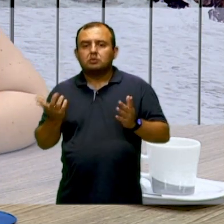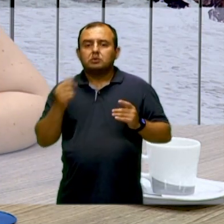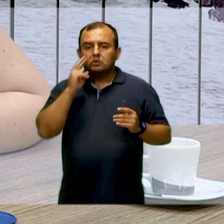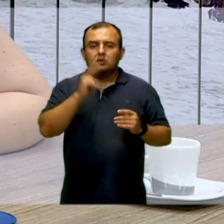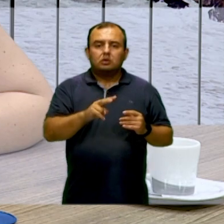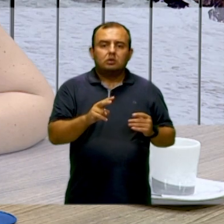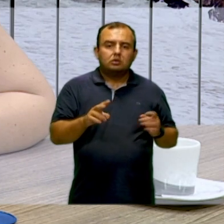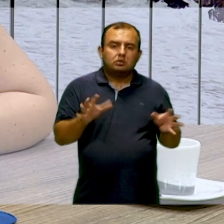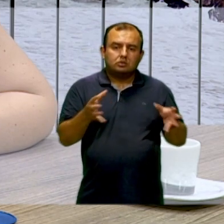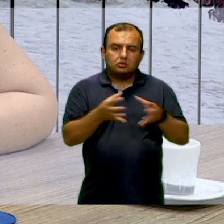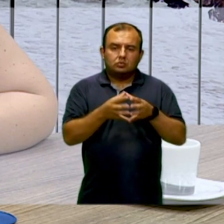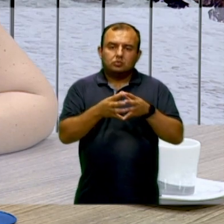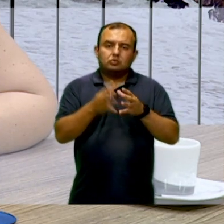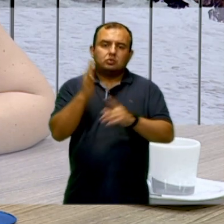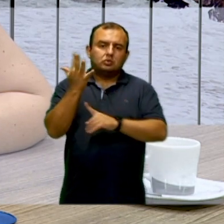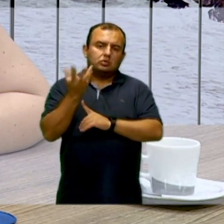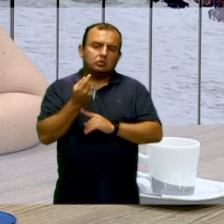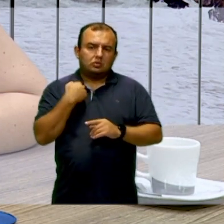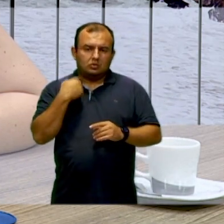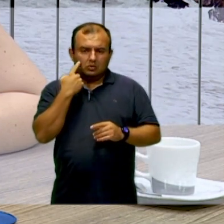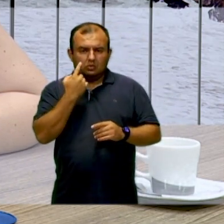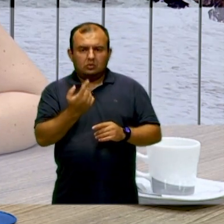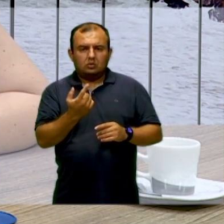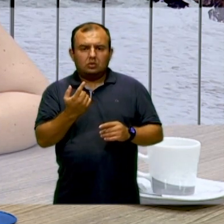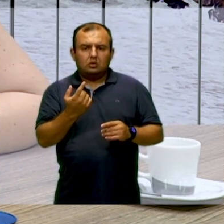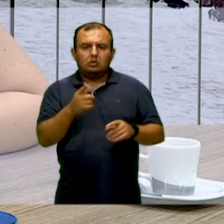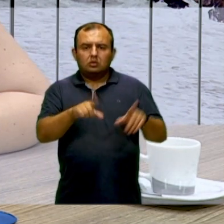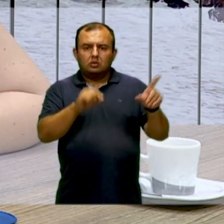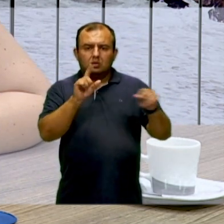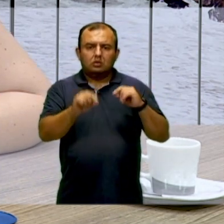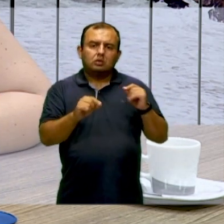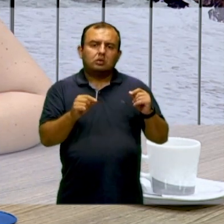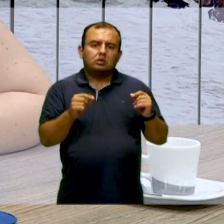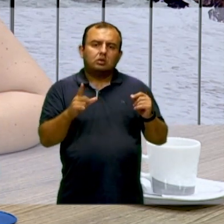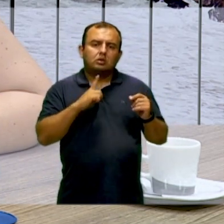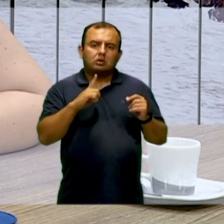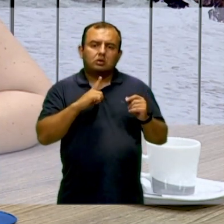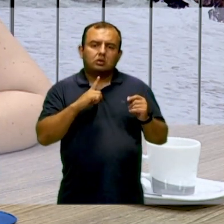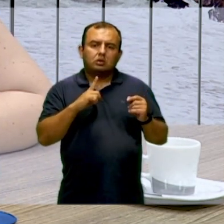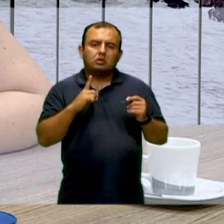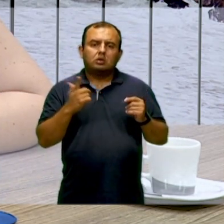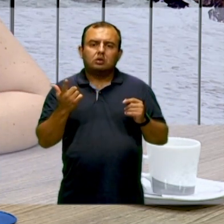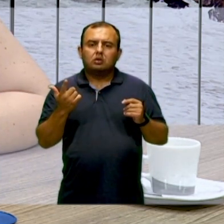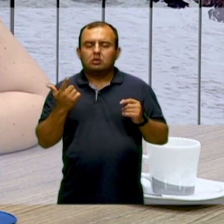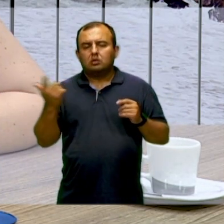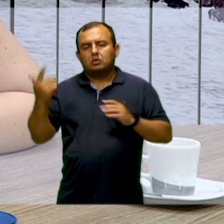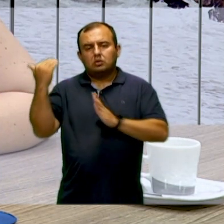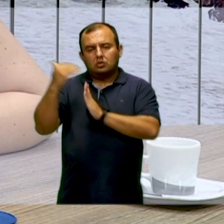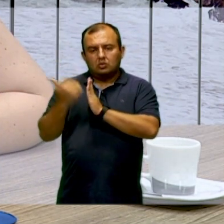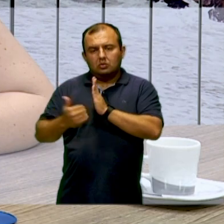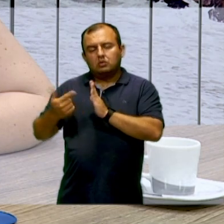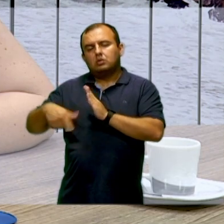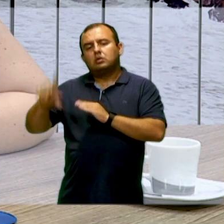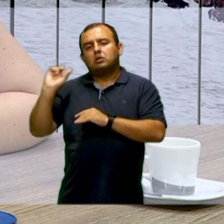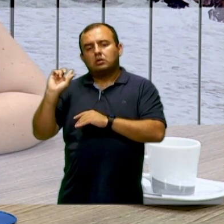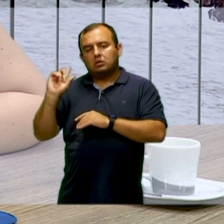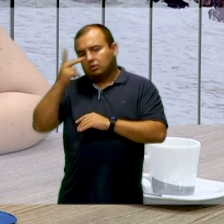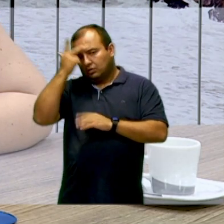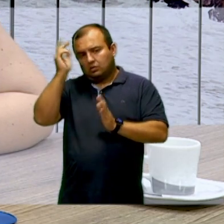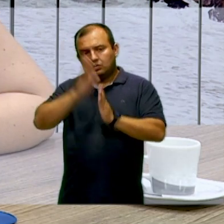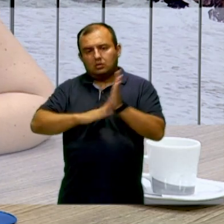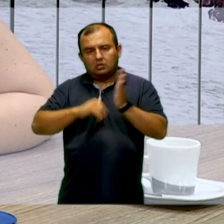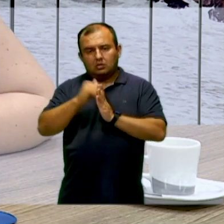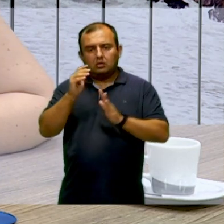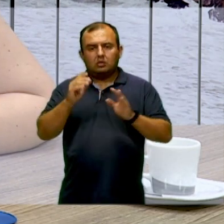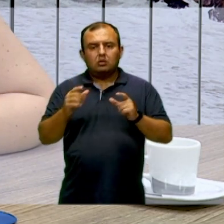ali um conjunto de obras que vão ser novamente selecionadas. Por quê? Porque tinha uma contrapartida do programa anterior, que se o pessoal pintava,